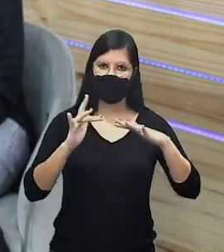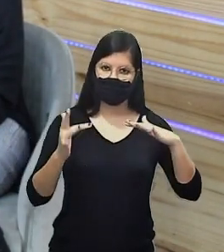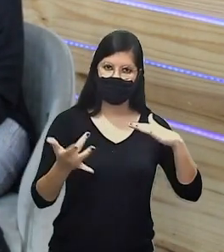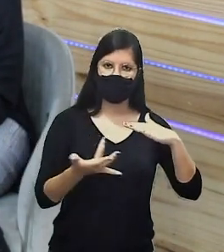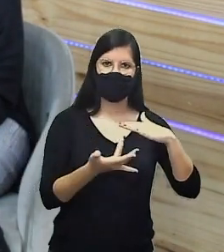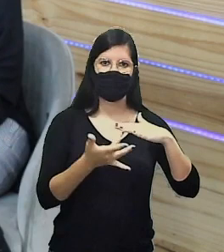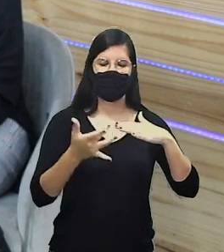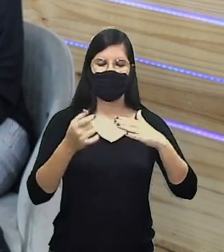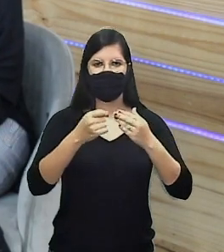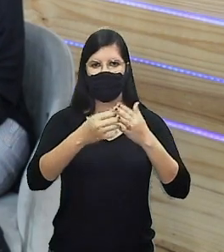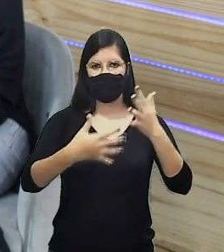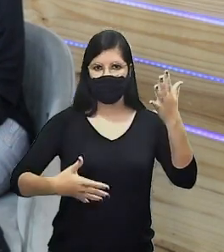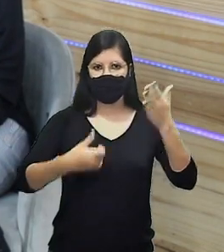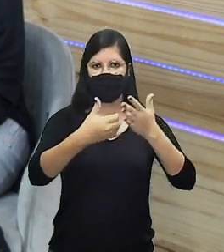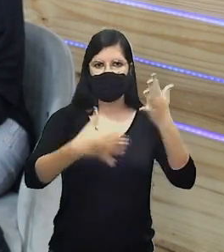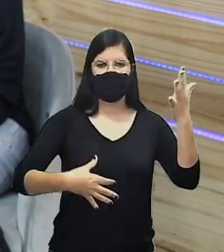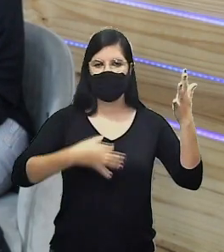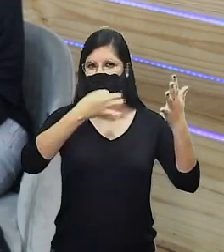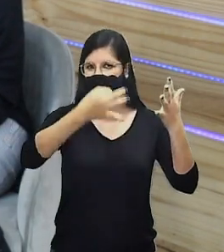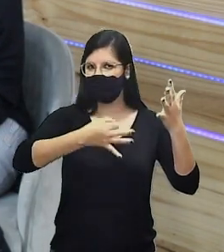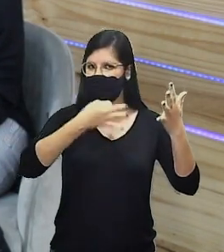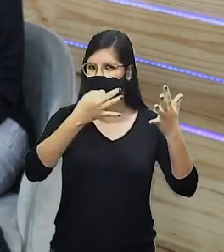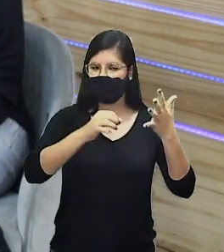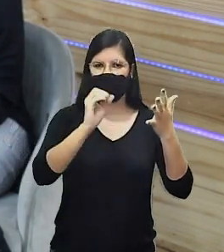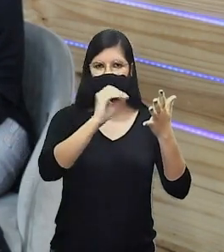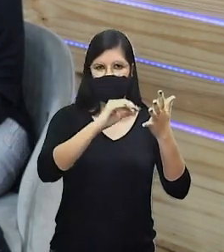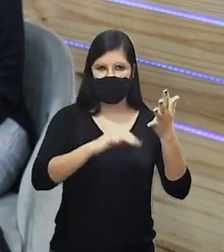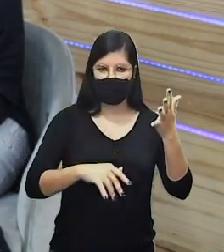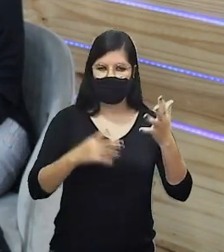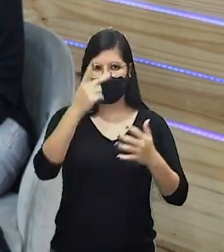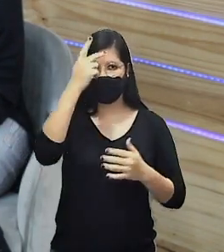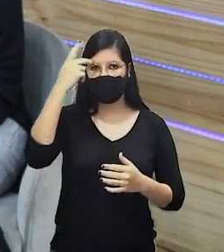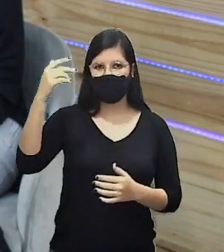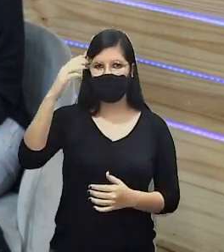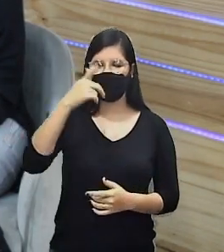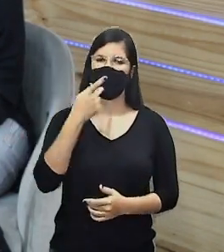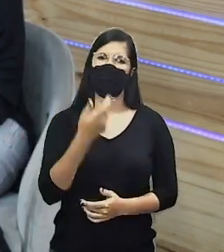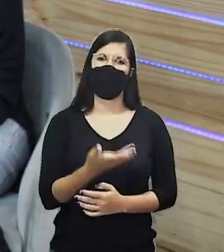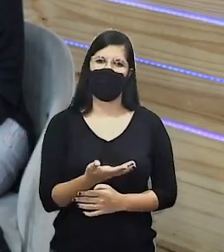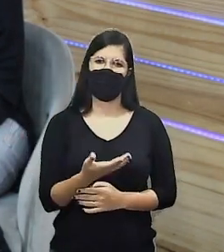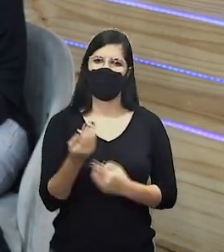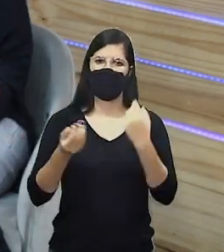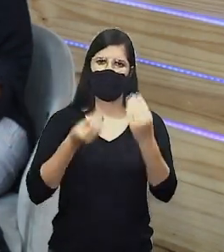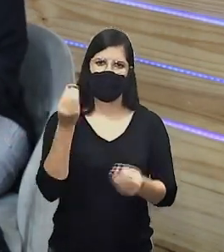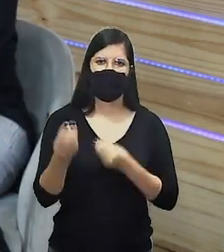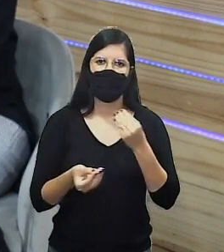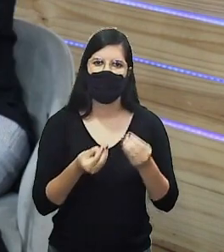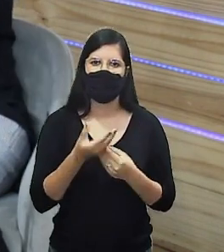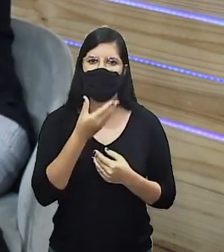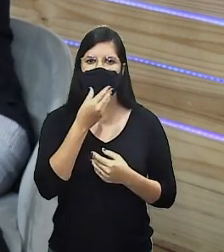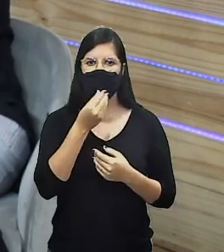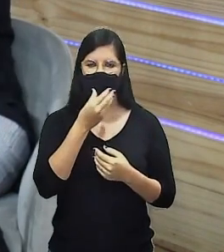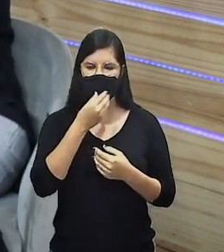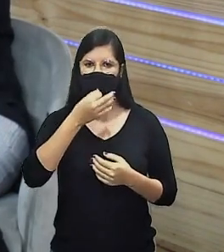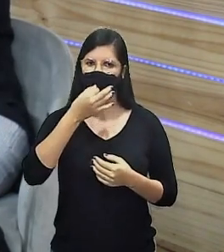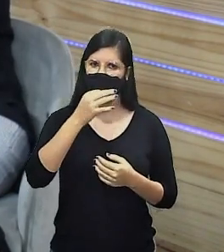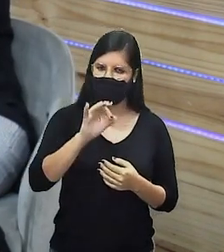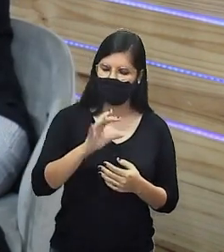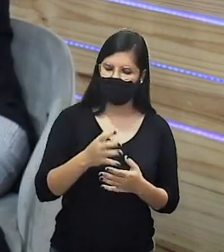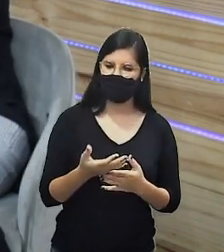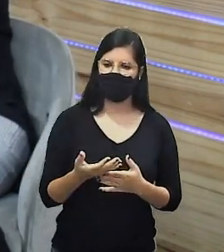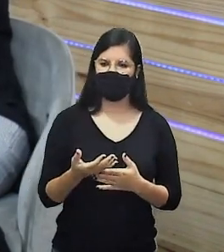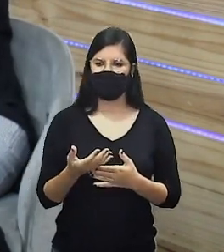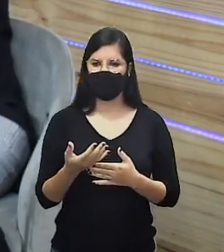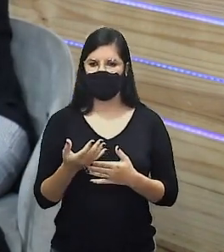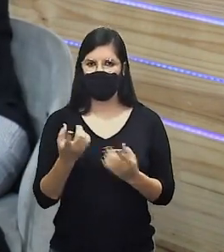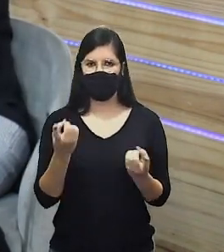sociais, uma chuva de críticas, né? Especialmente os fãs dele, dizendo assim, como é que o Tom Zé, que é um cara super crítico, né? Ele